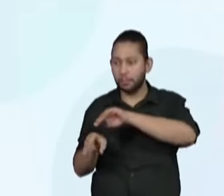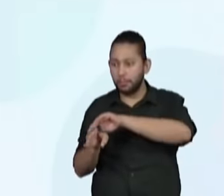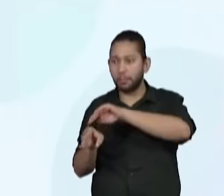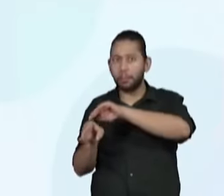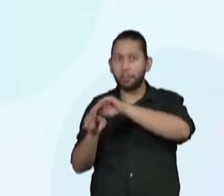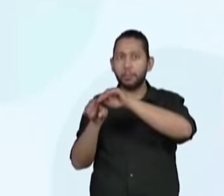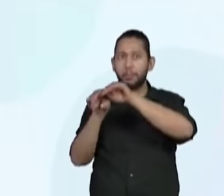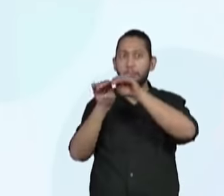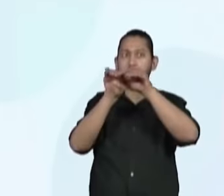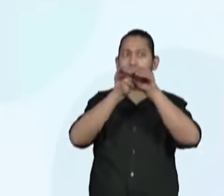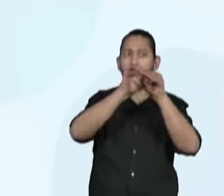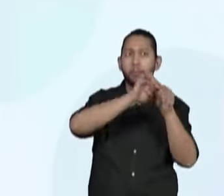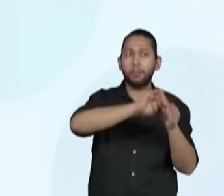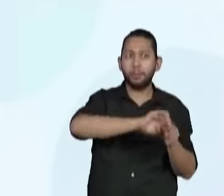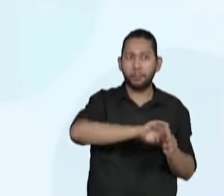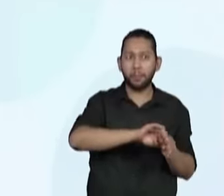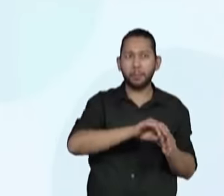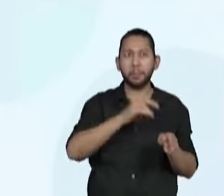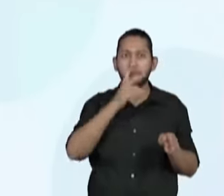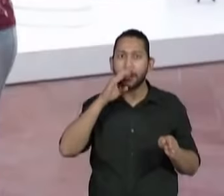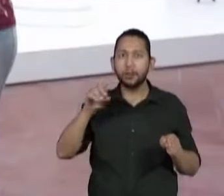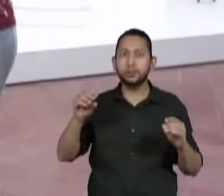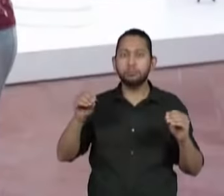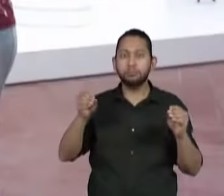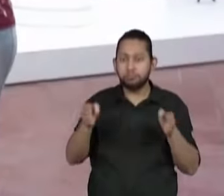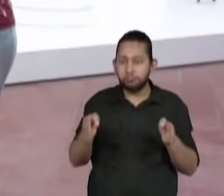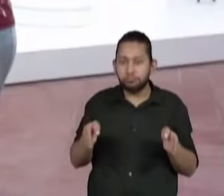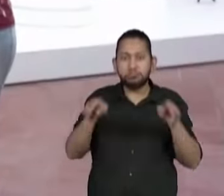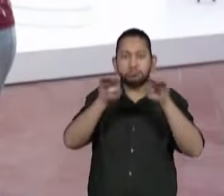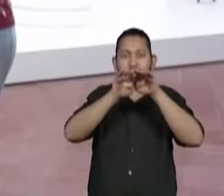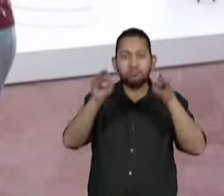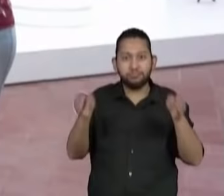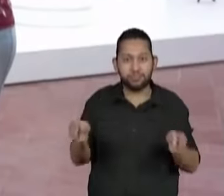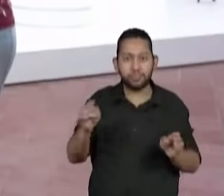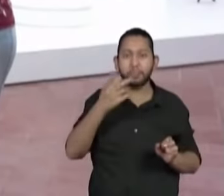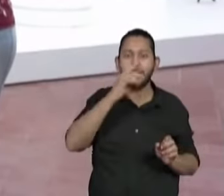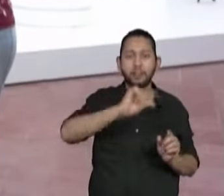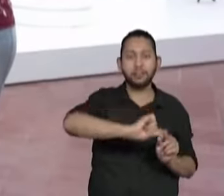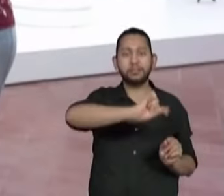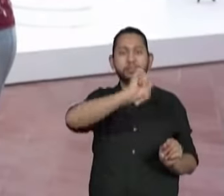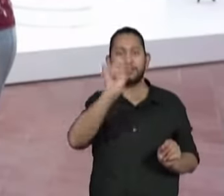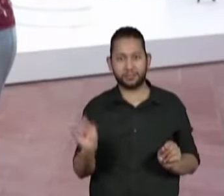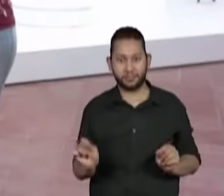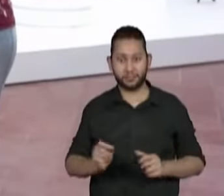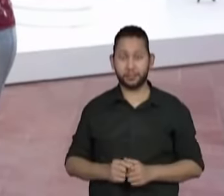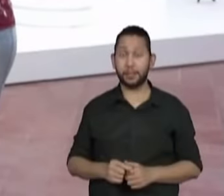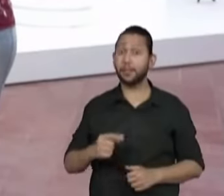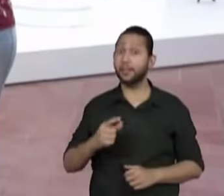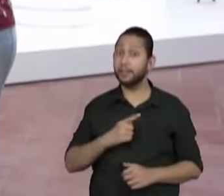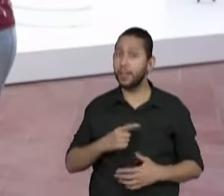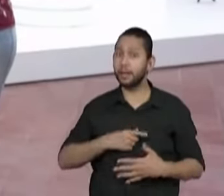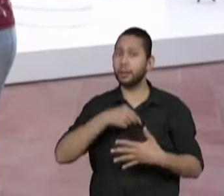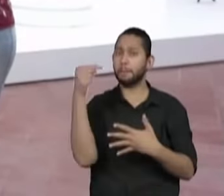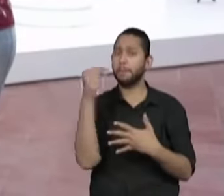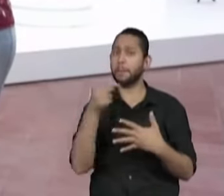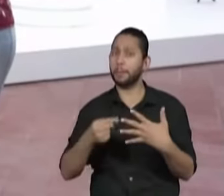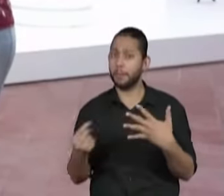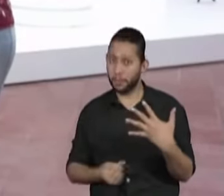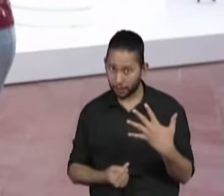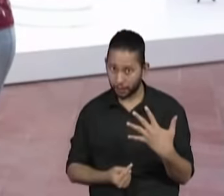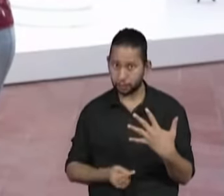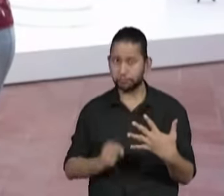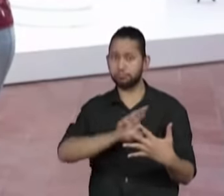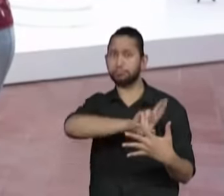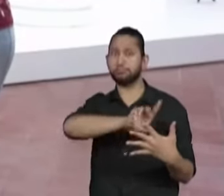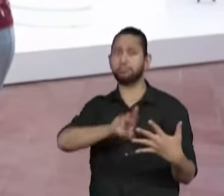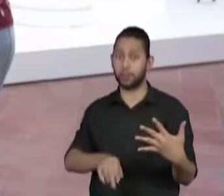abóbada dentro do arco, certo? Então, gente, os arcos eles podem ser classificados ainda de acordo com essa forma, né, que